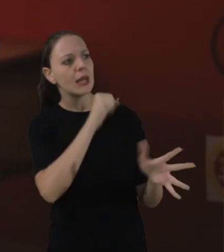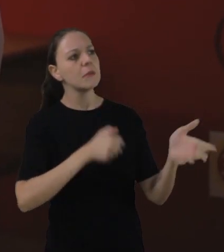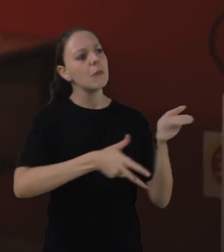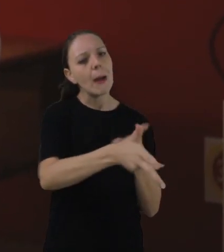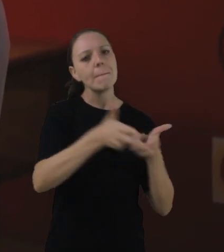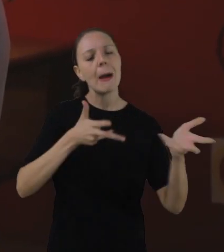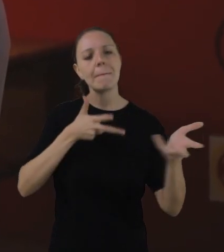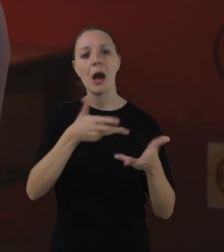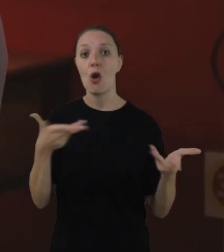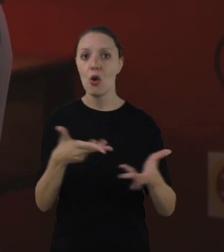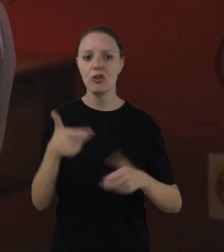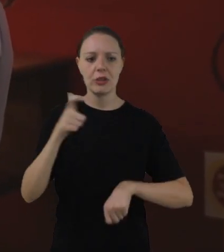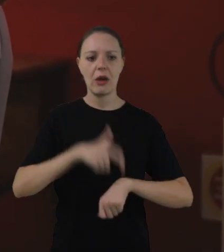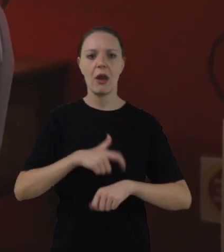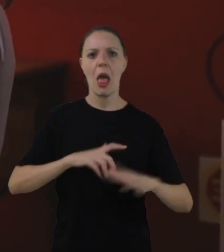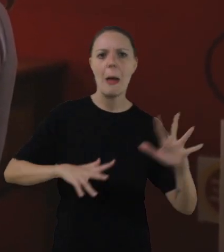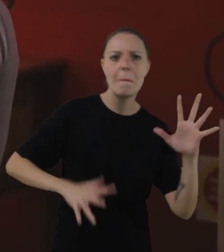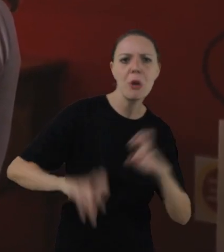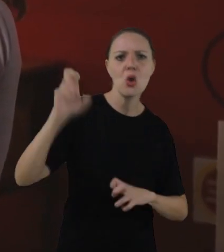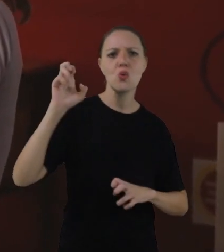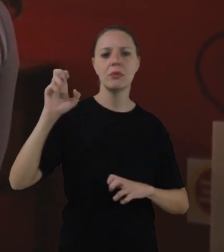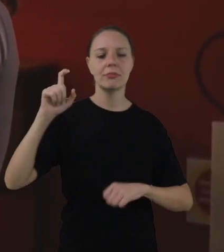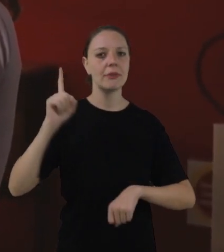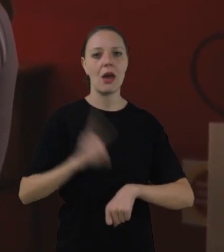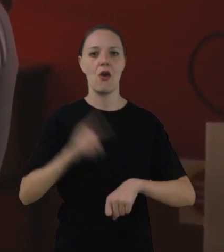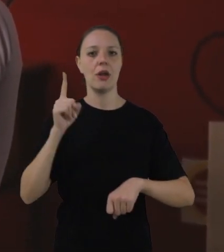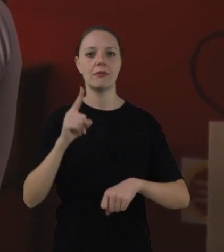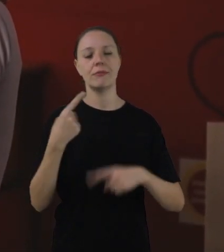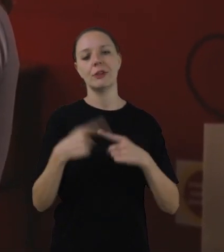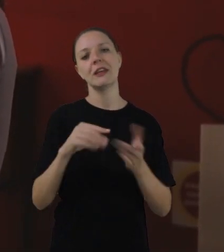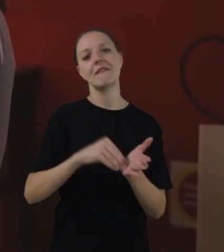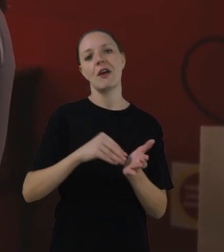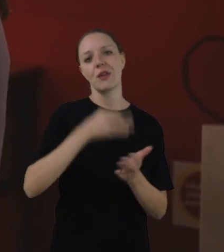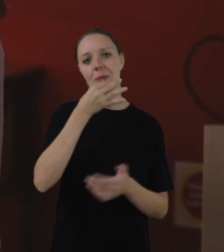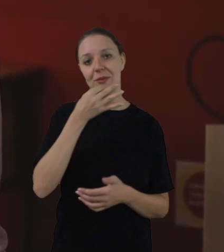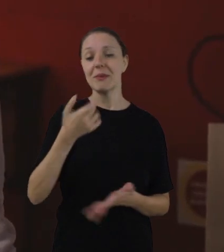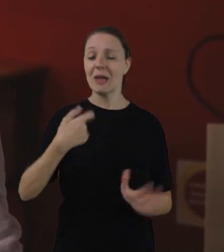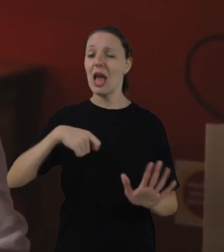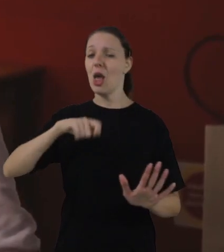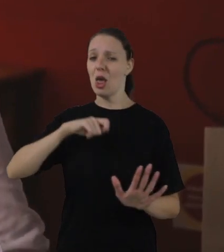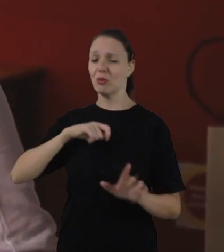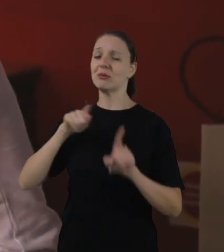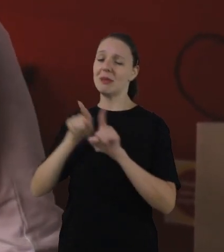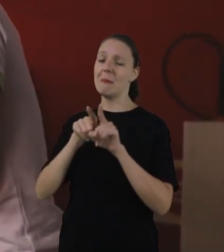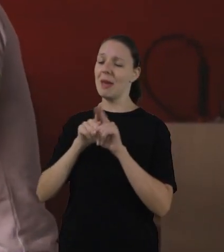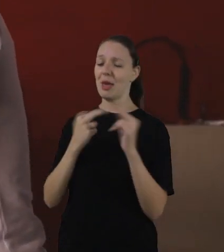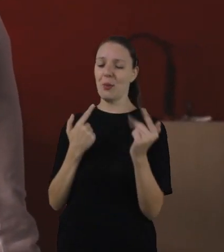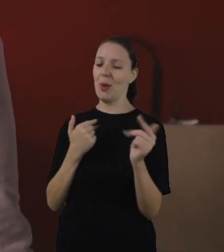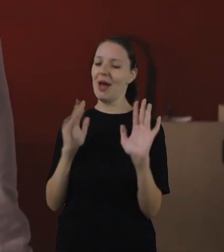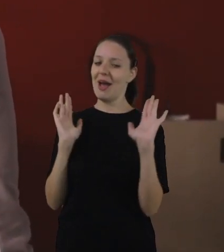já parte para a guerra, né? Eu sou assim também.